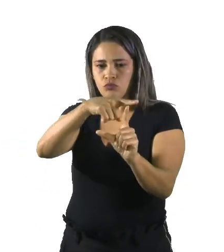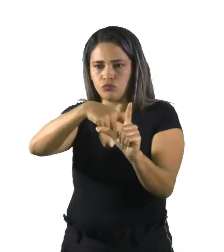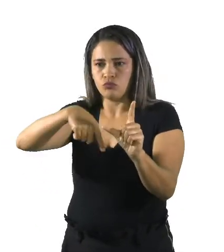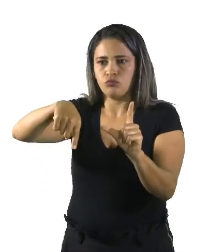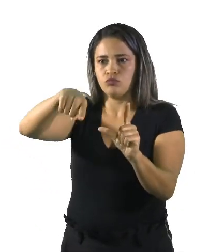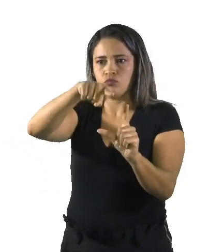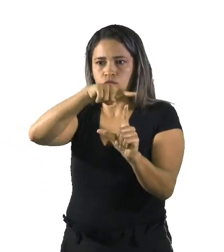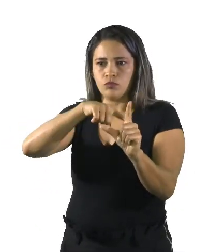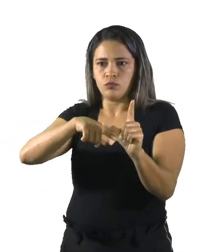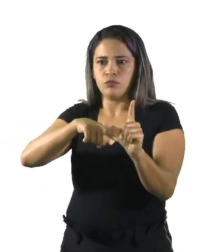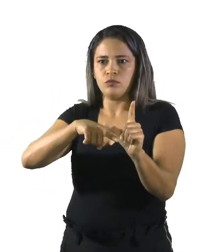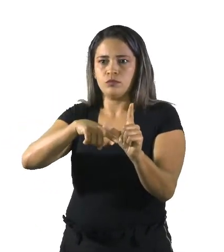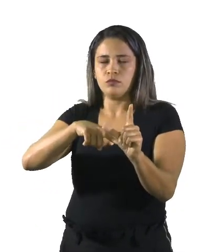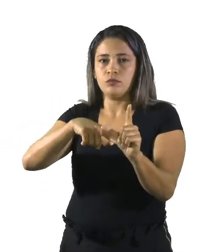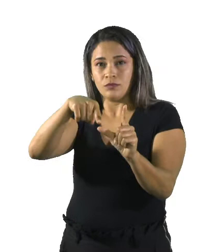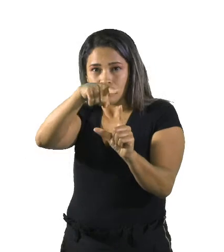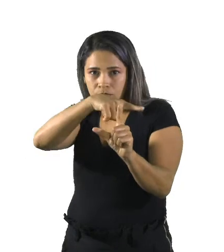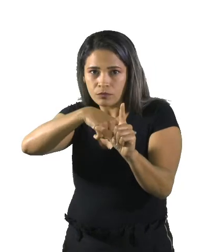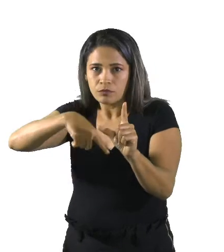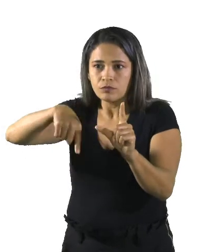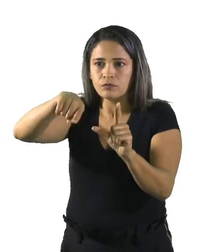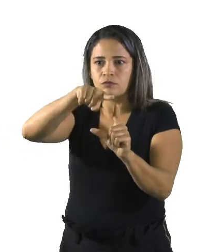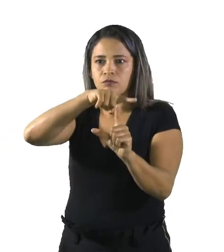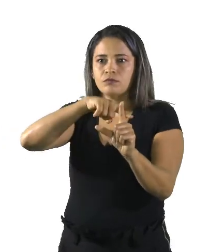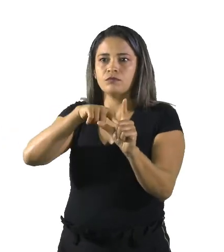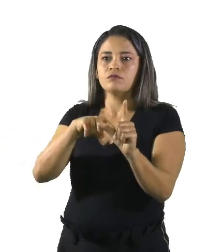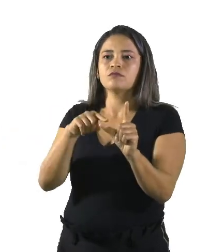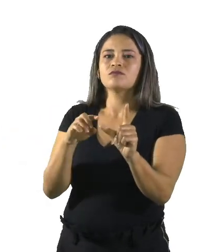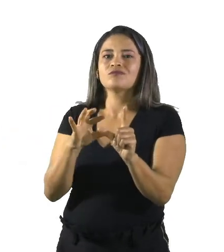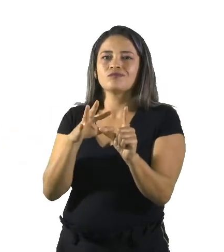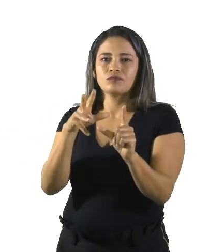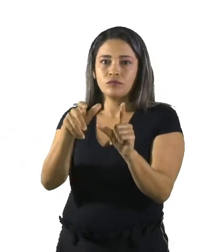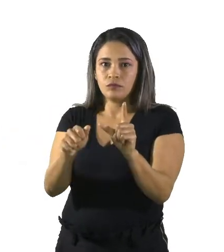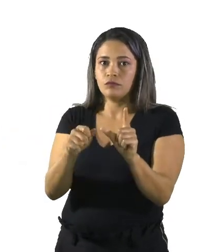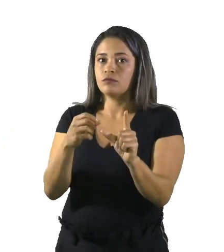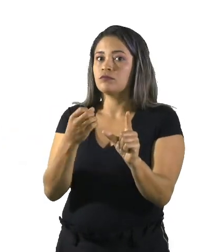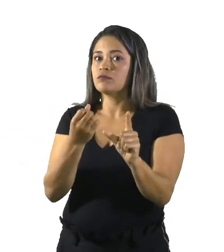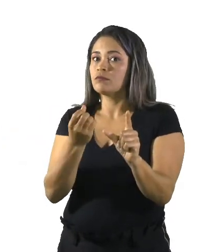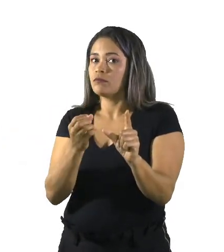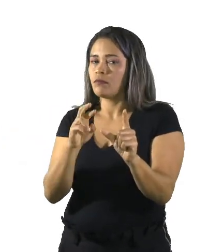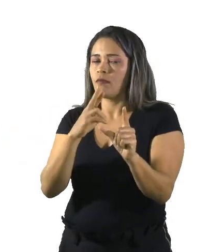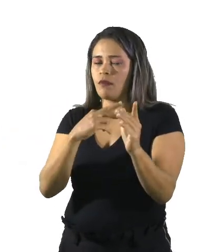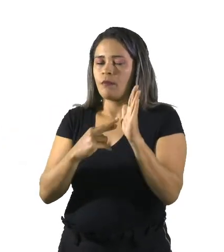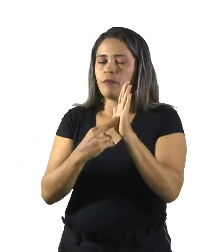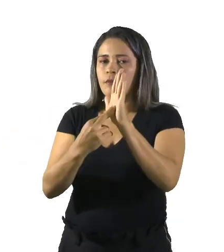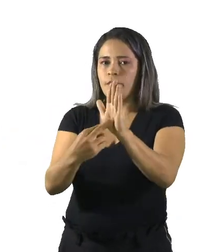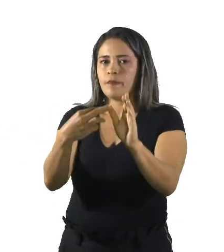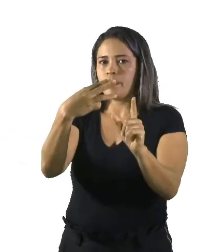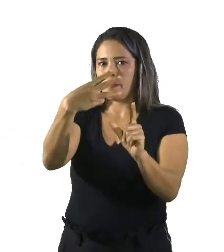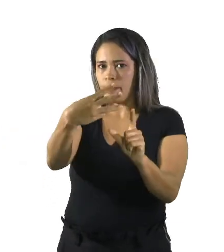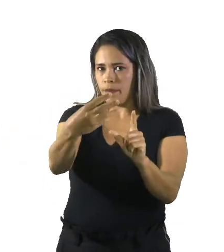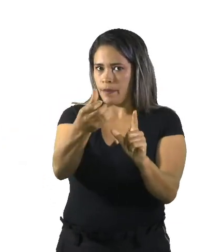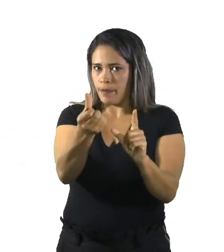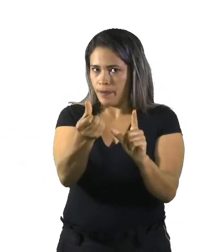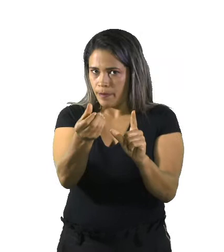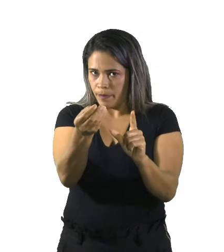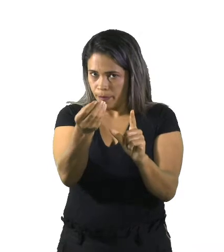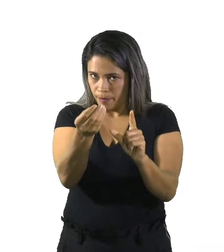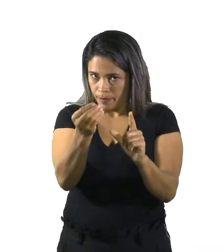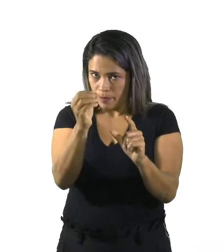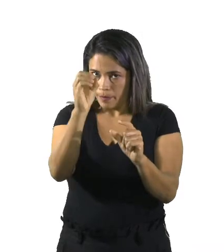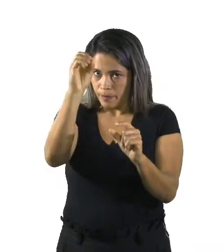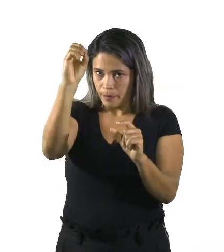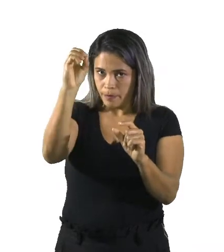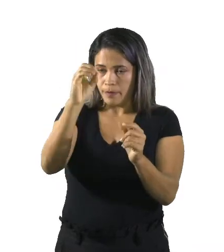completa. E uma volta completa de um ângulo representa 360 graus. Então, um ângulo de